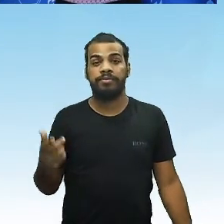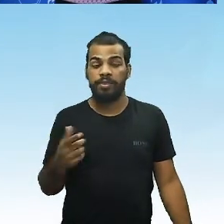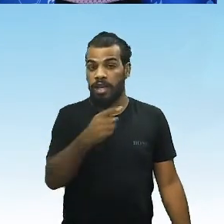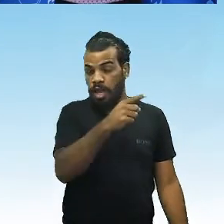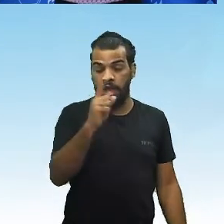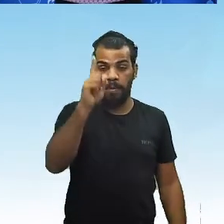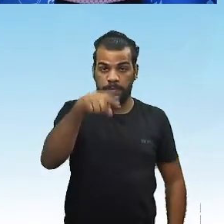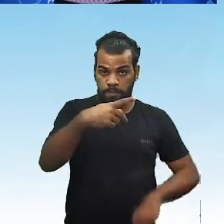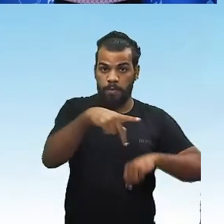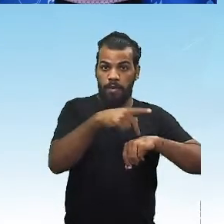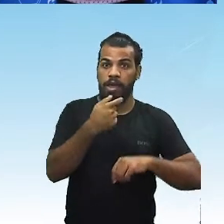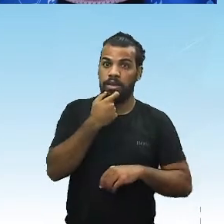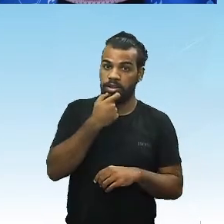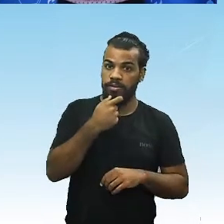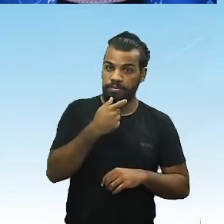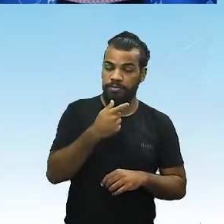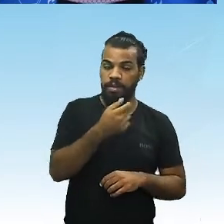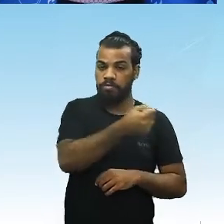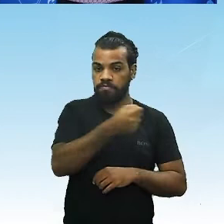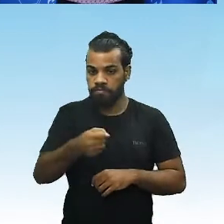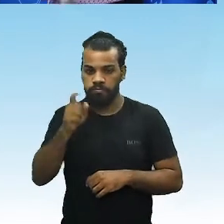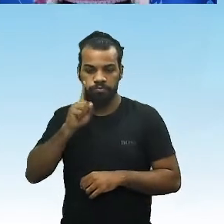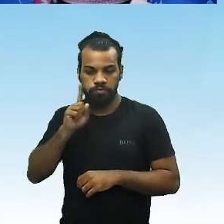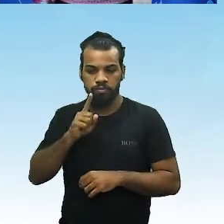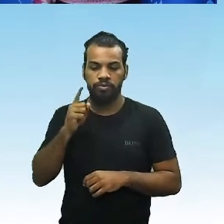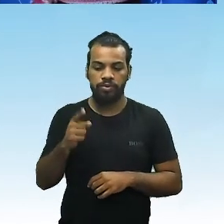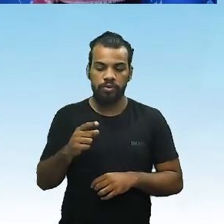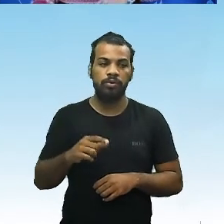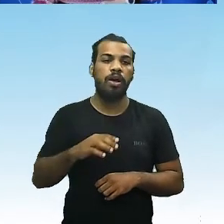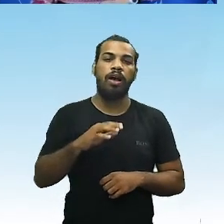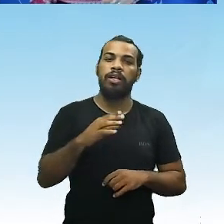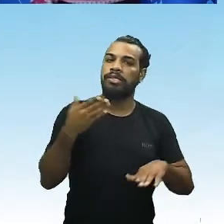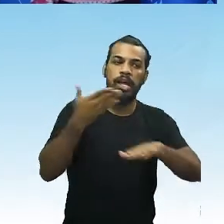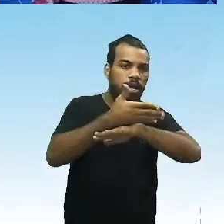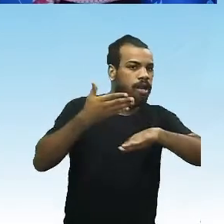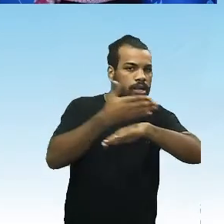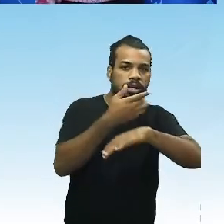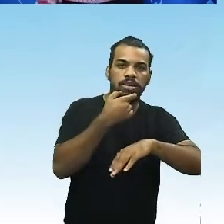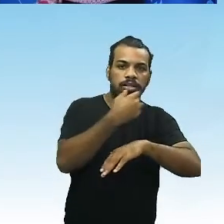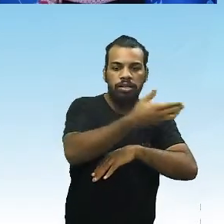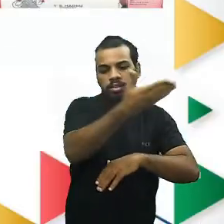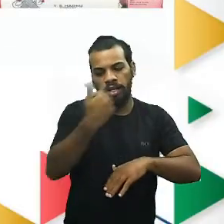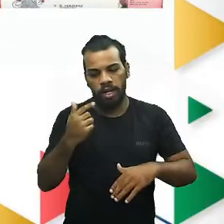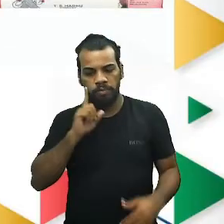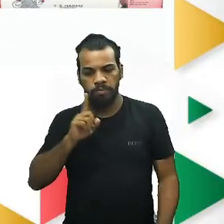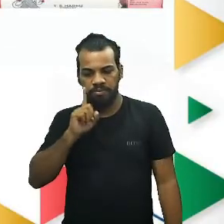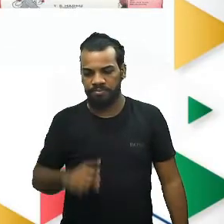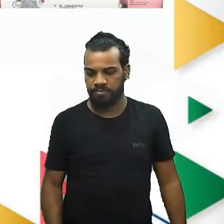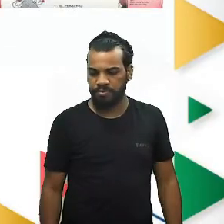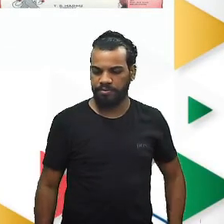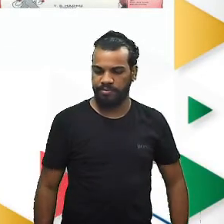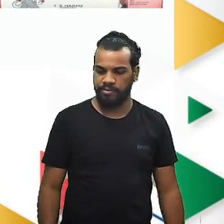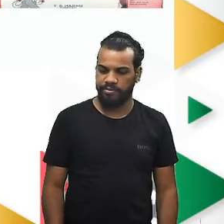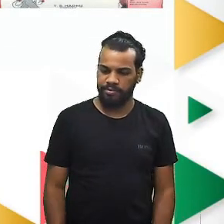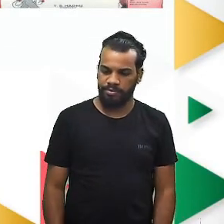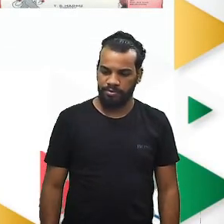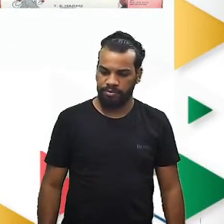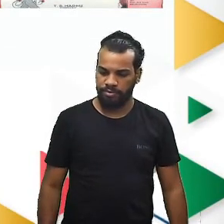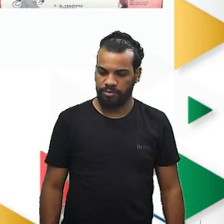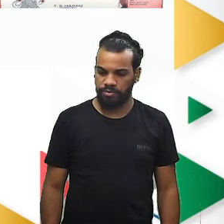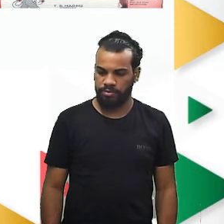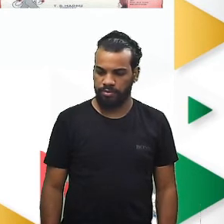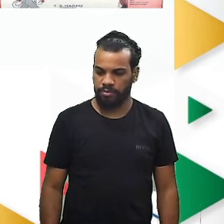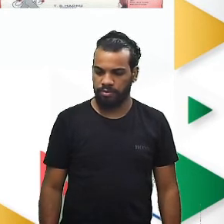né, eles buscarem, né, a fonte lá na Inglaterra. O primeiro grande espetáculo do gênero